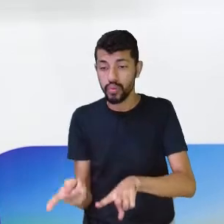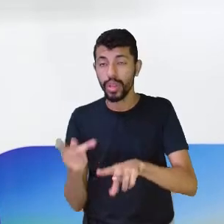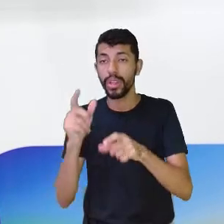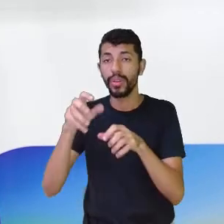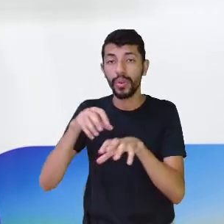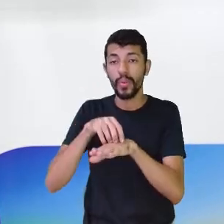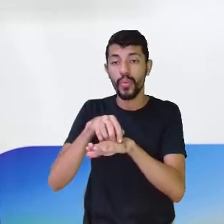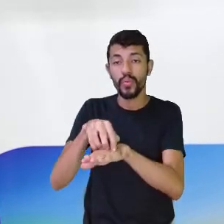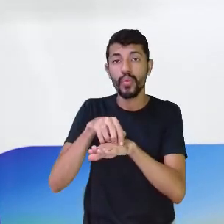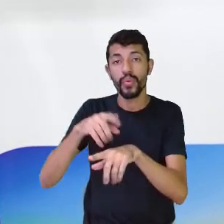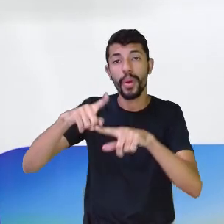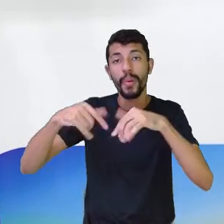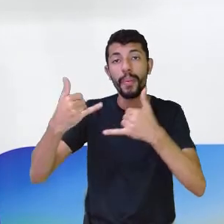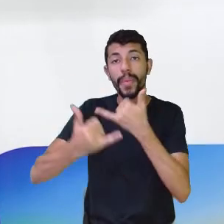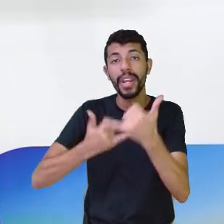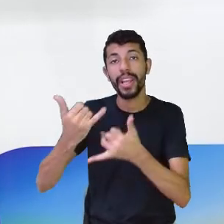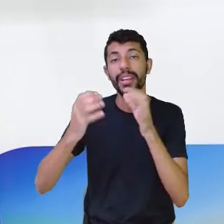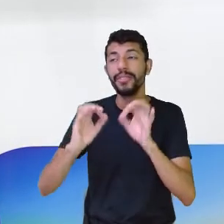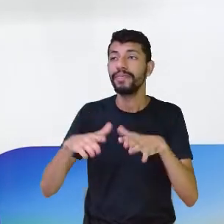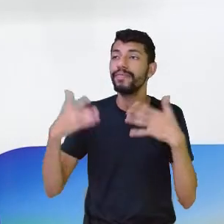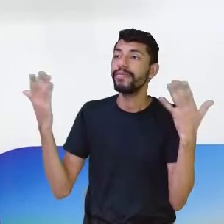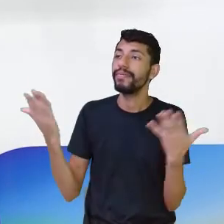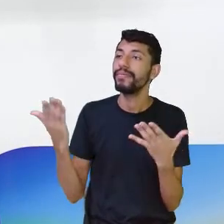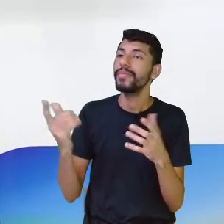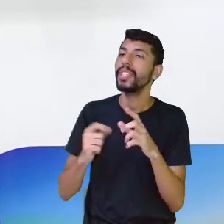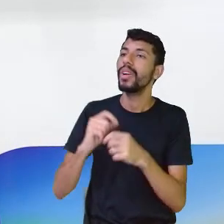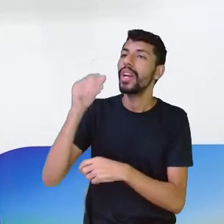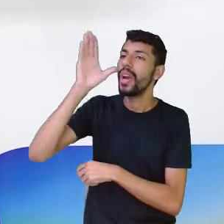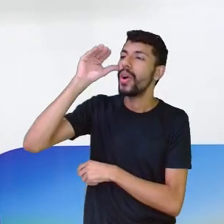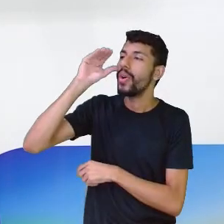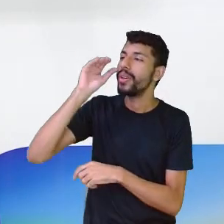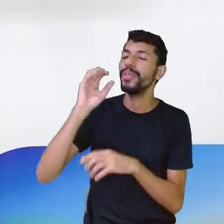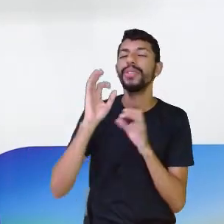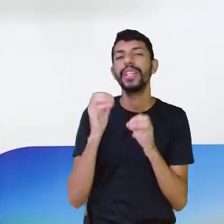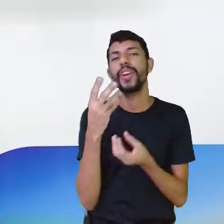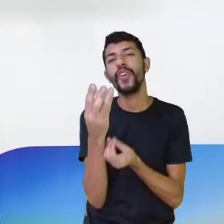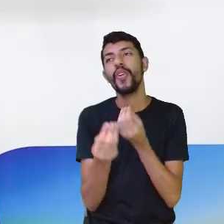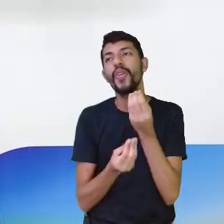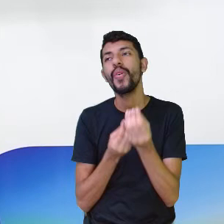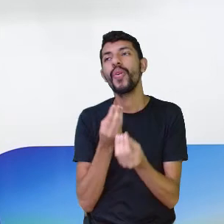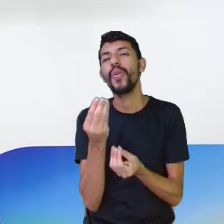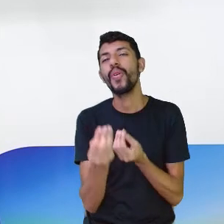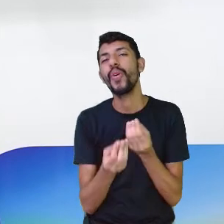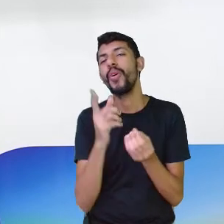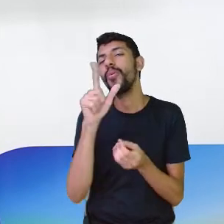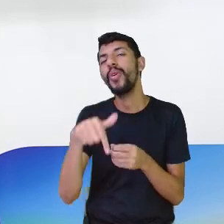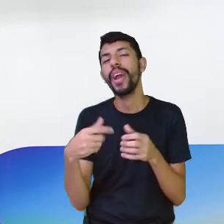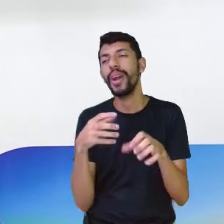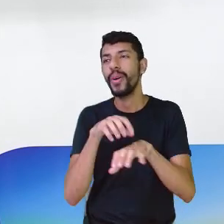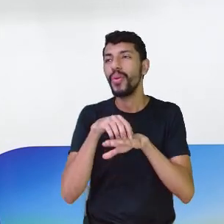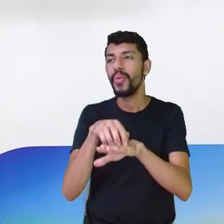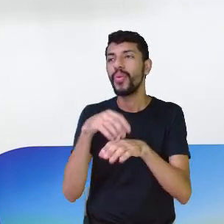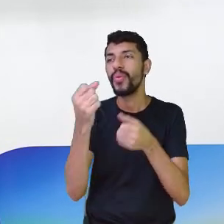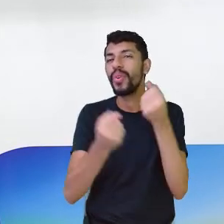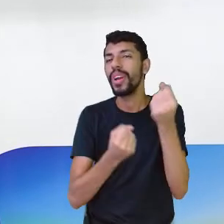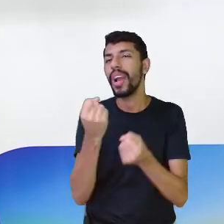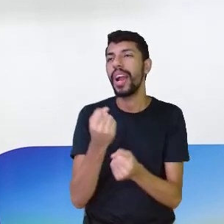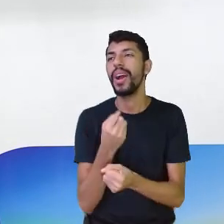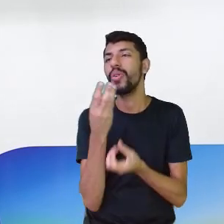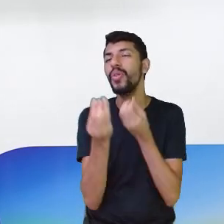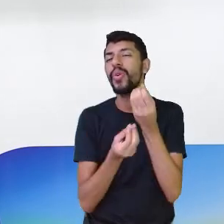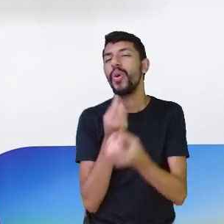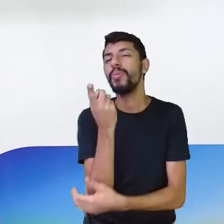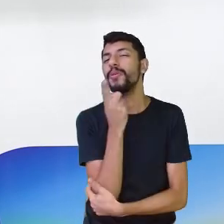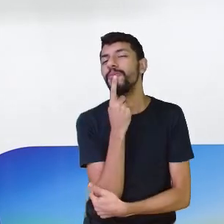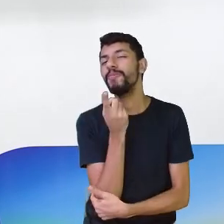lixo num brinquedo. E agora ficou a minha curiosidade aqui. Como terá sido esse carrinho que ele construiu? Terá